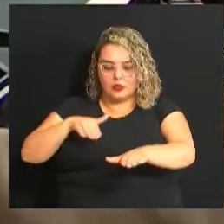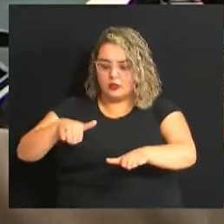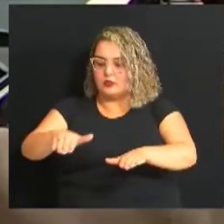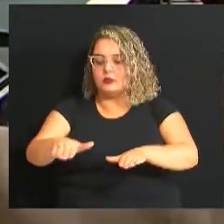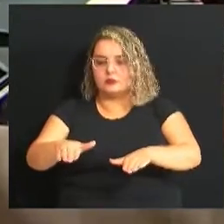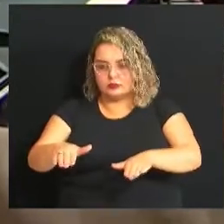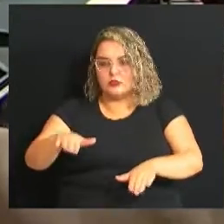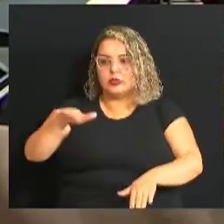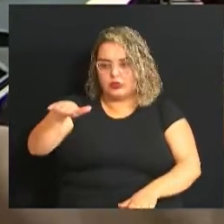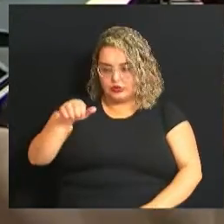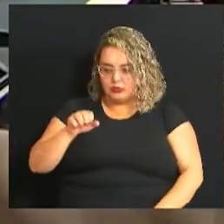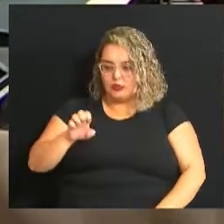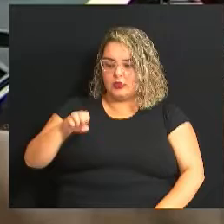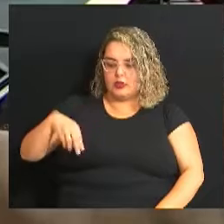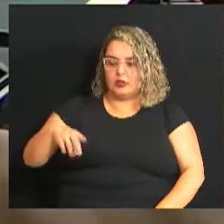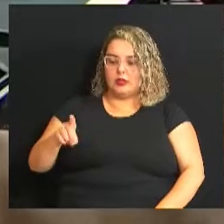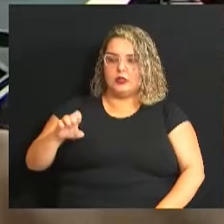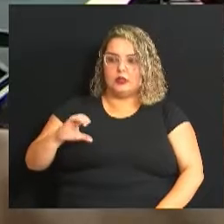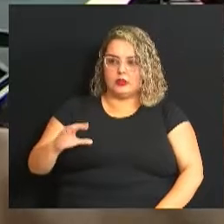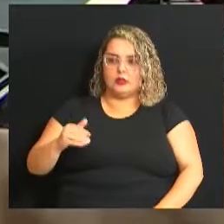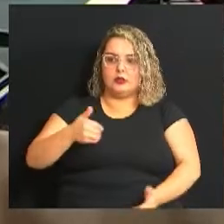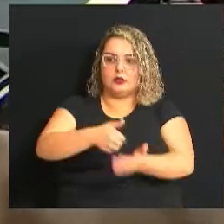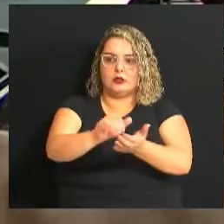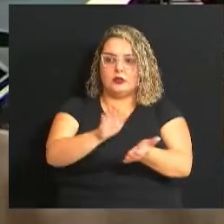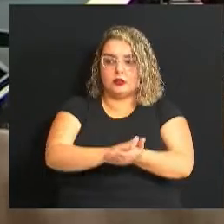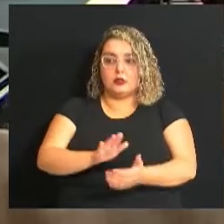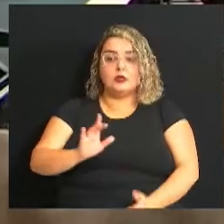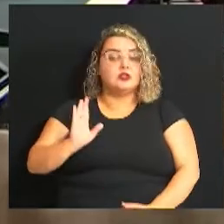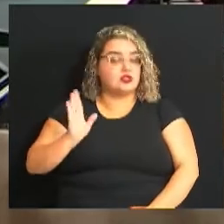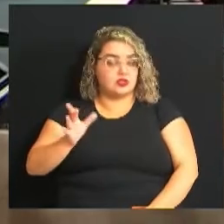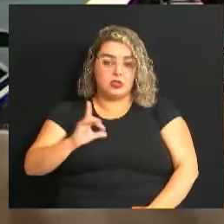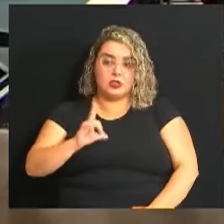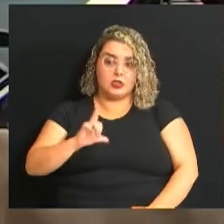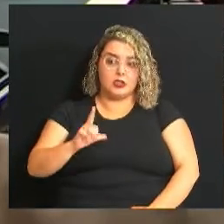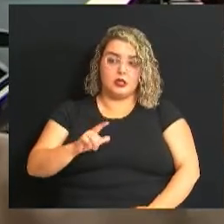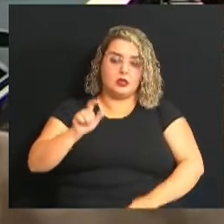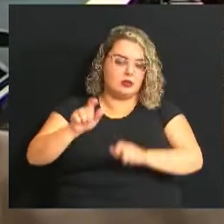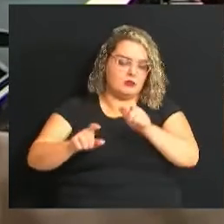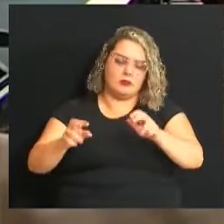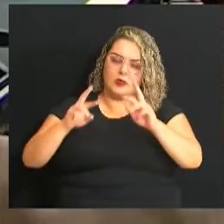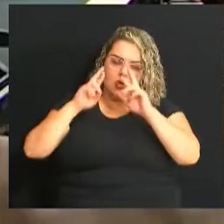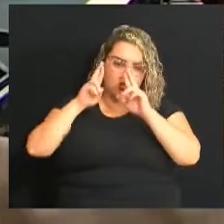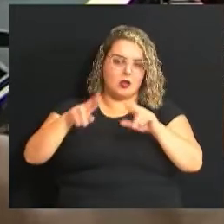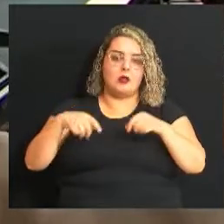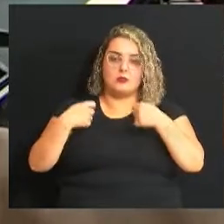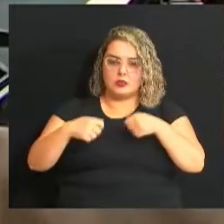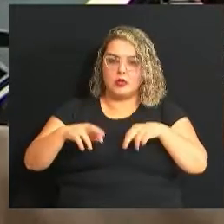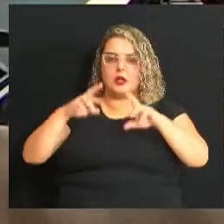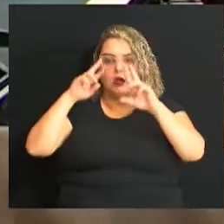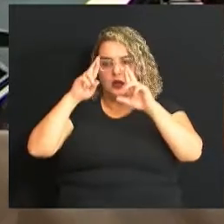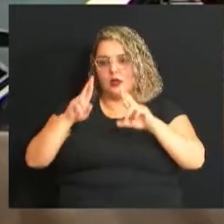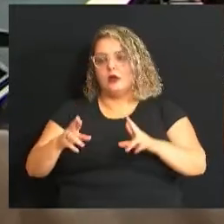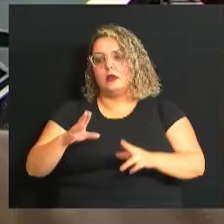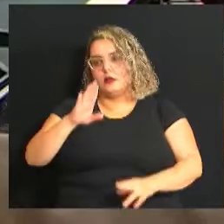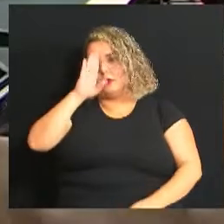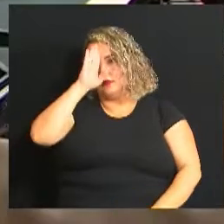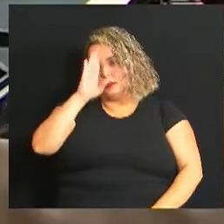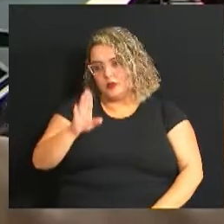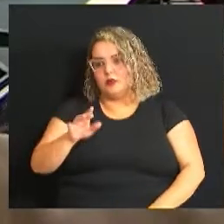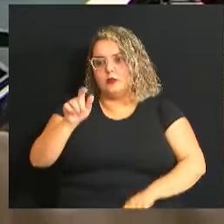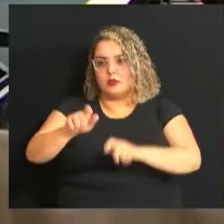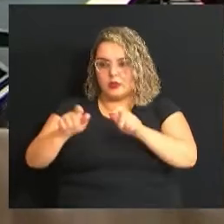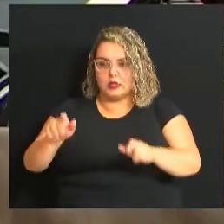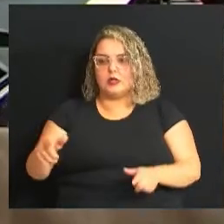para poder multar, porque tem que ser dada a multa, né? A multa já existe, é que o pessoal não respeita e o pessoal tem que respeitar. Principalmente o pessoal que é na